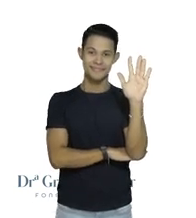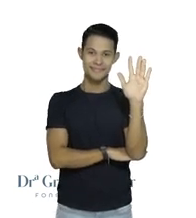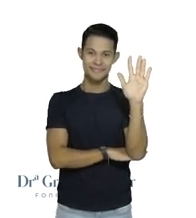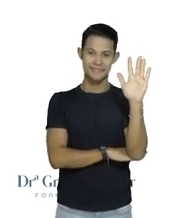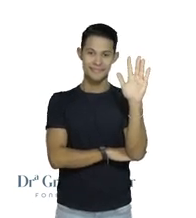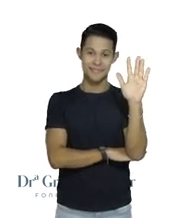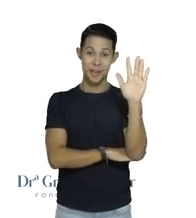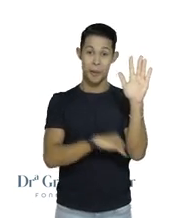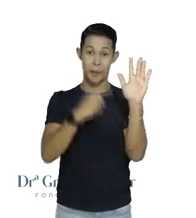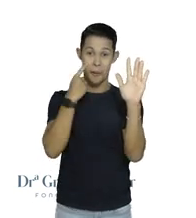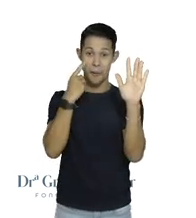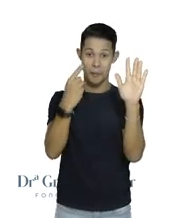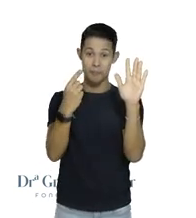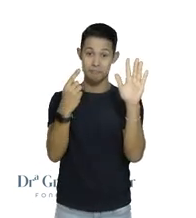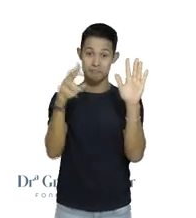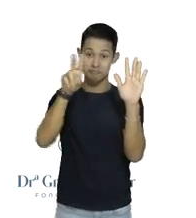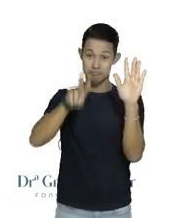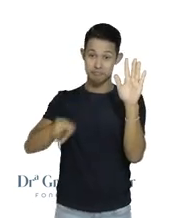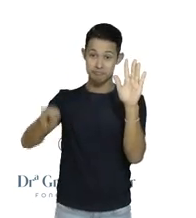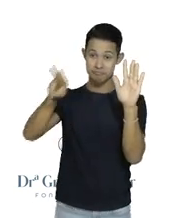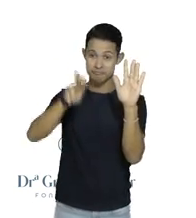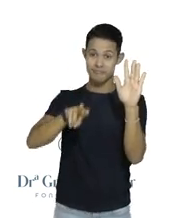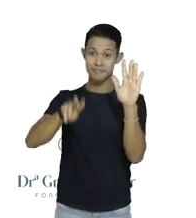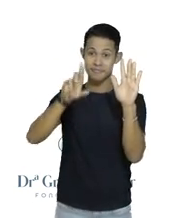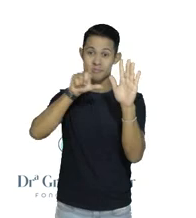Ficou mais claro agora?